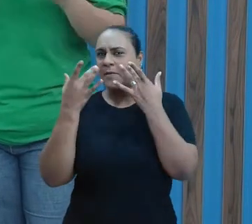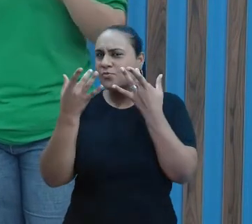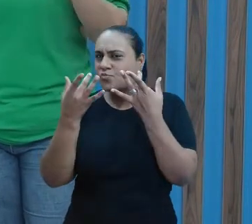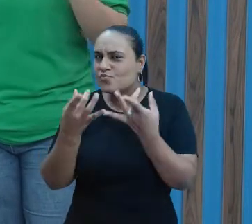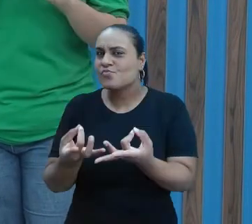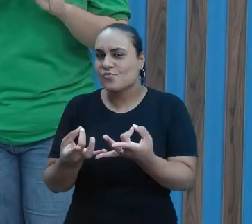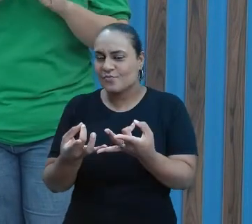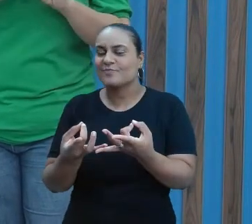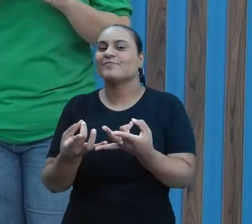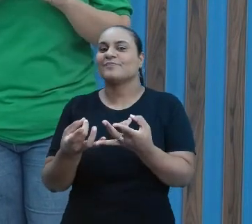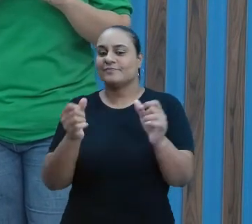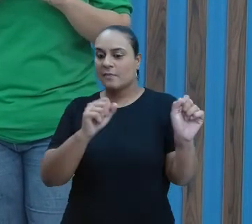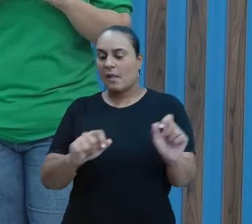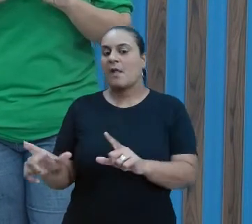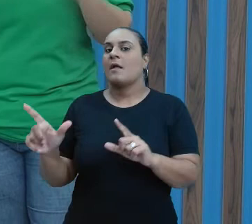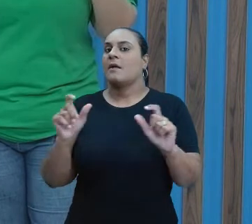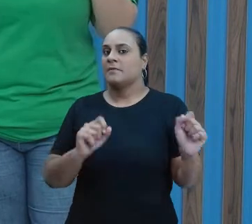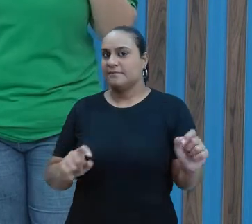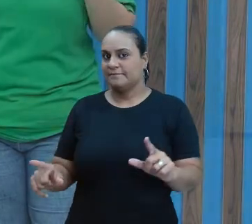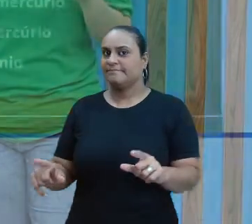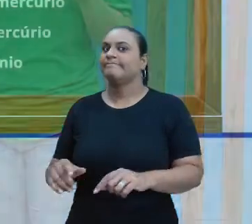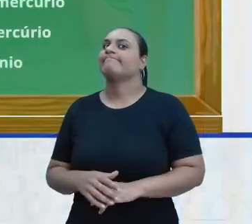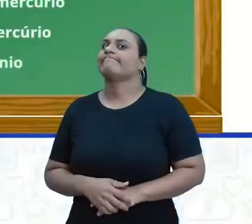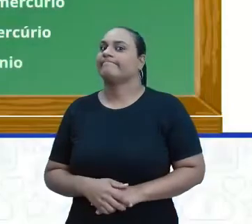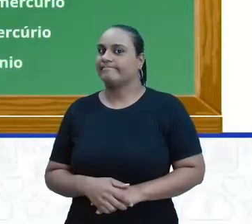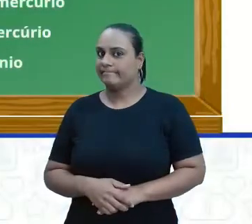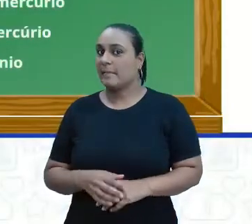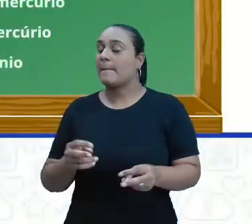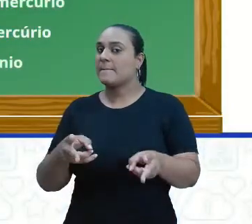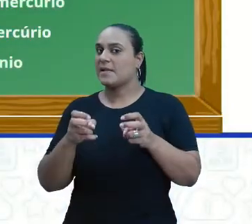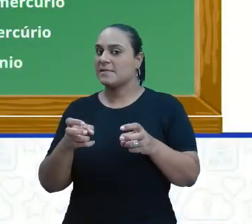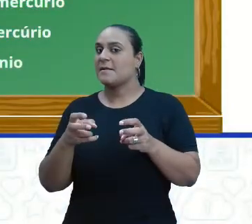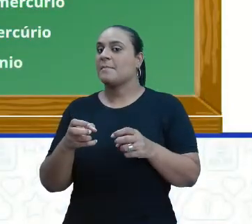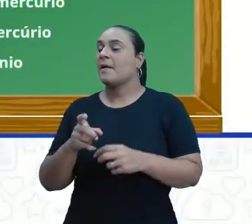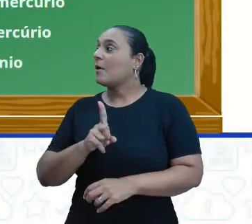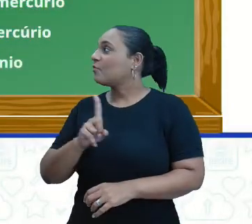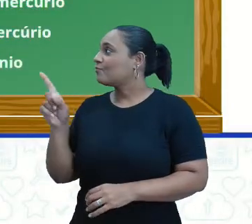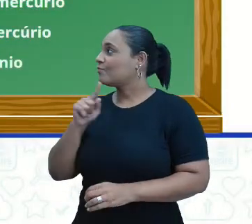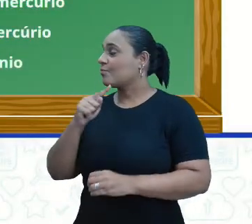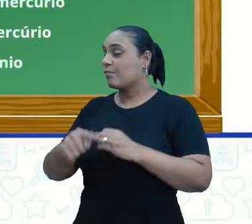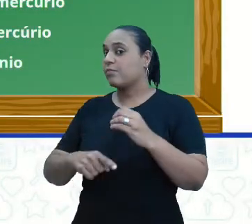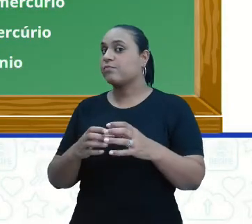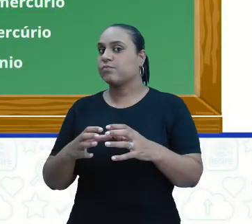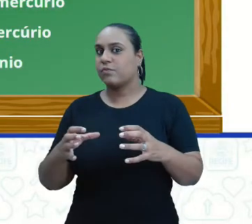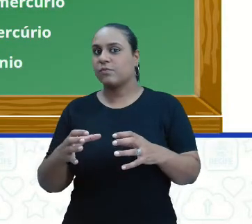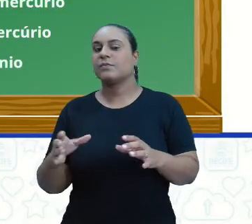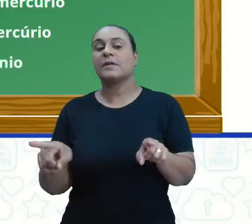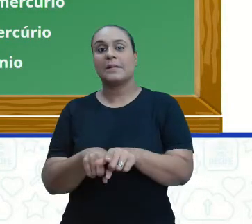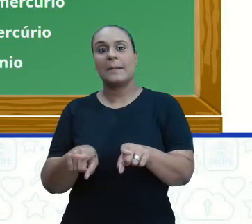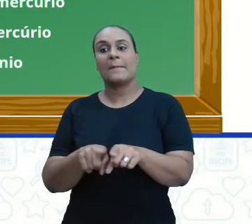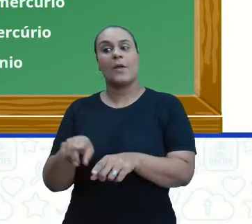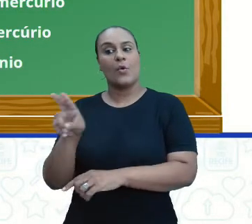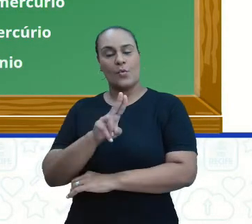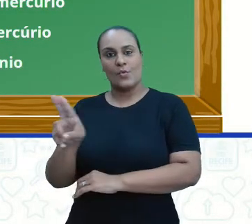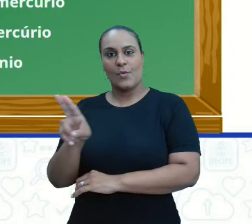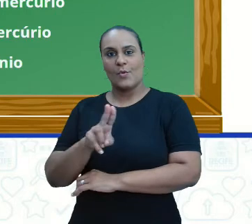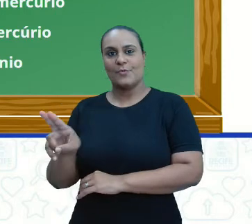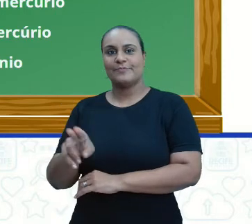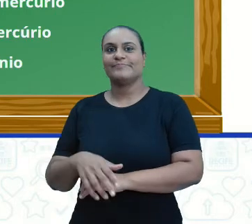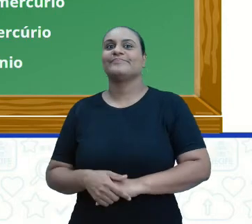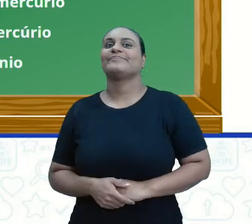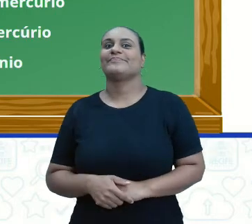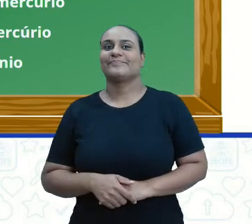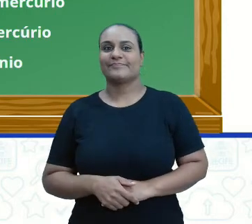direitinho, nos slides, inclusive, viram aí esses elementos, tá? E viram o nome também. E o que eu disse aqui,